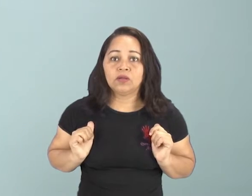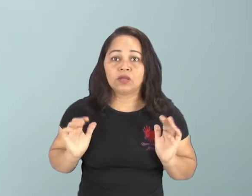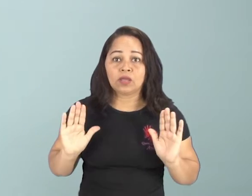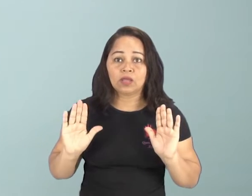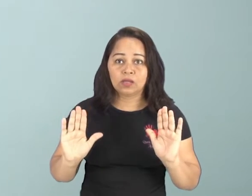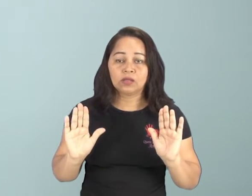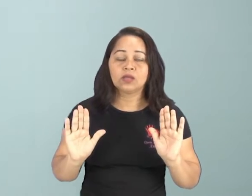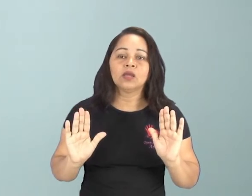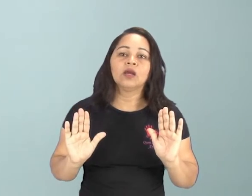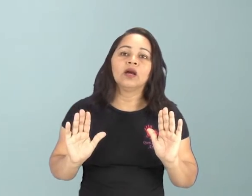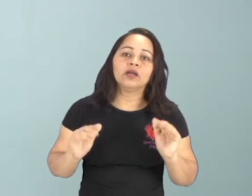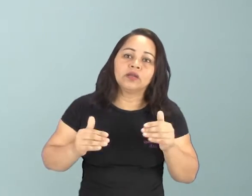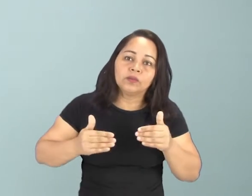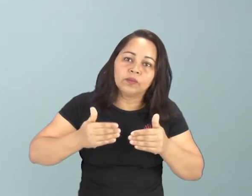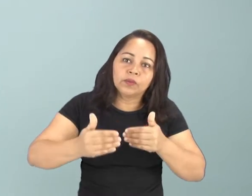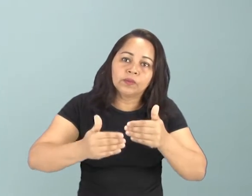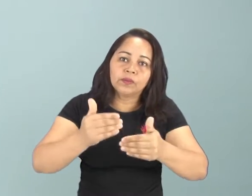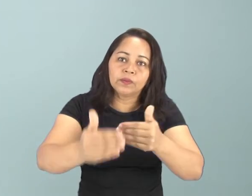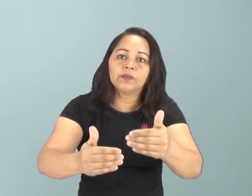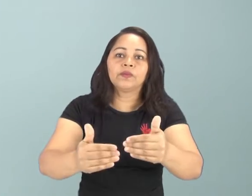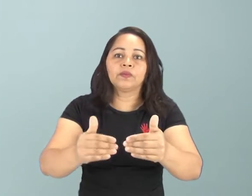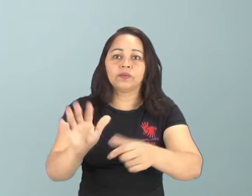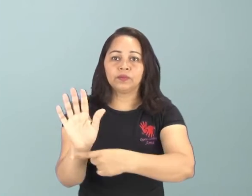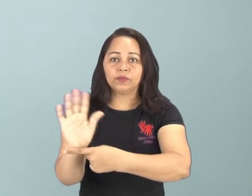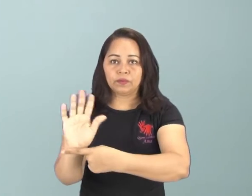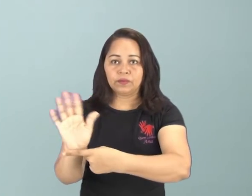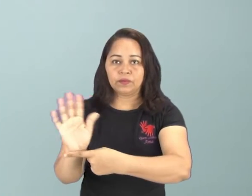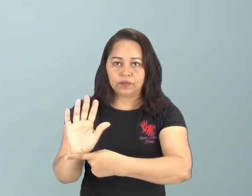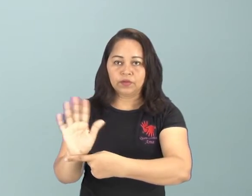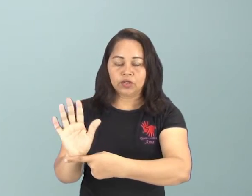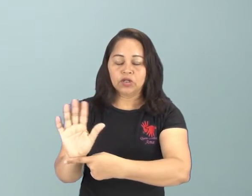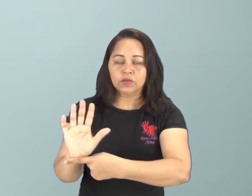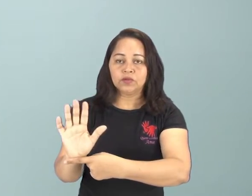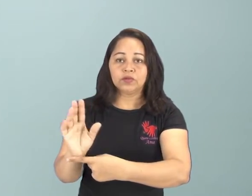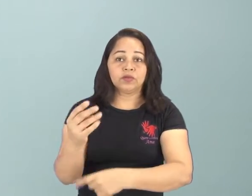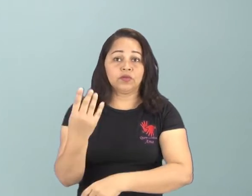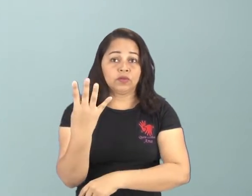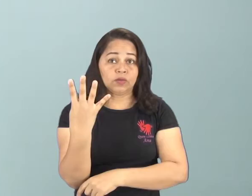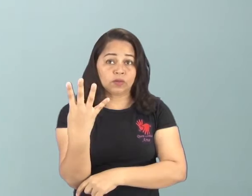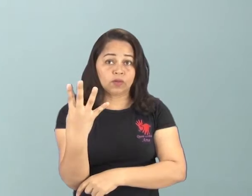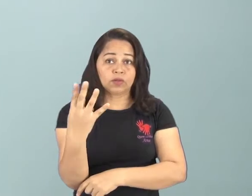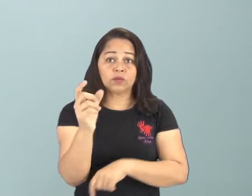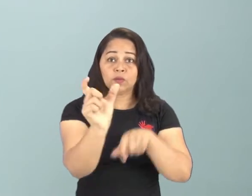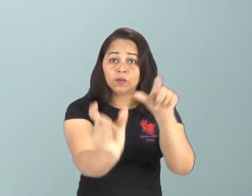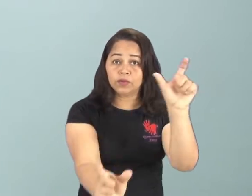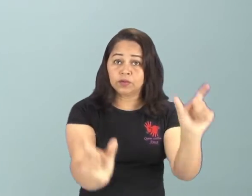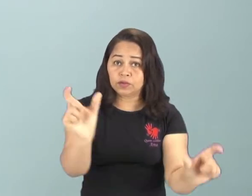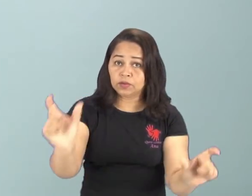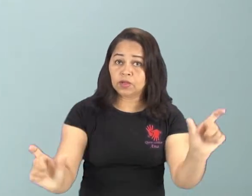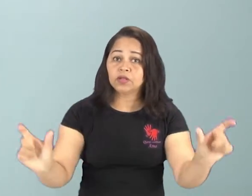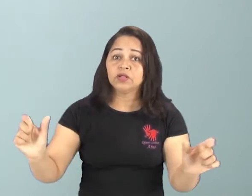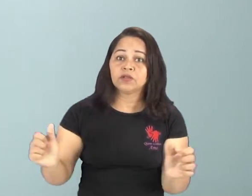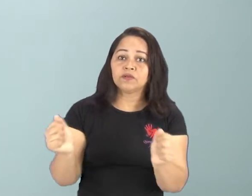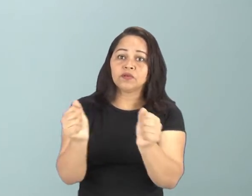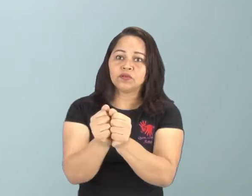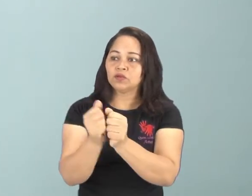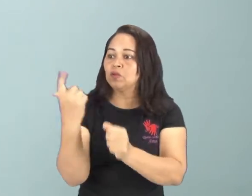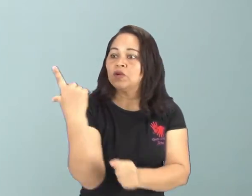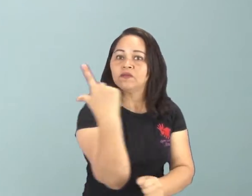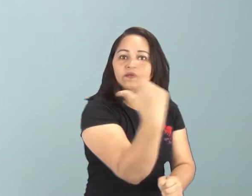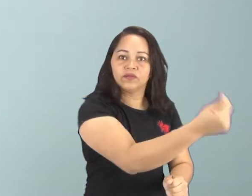né, seguir nessa direção, desses 4 personagens que se juntam para